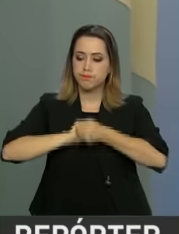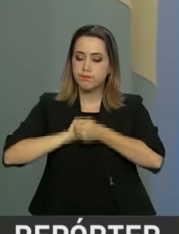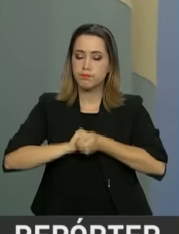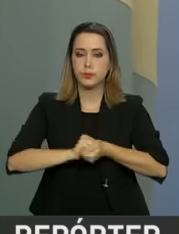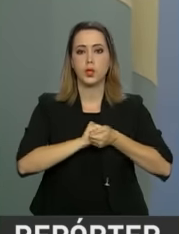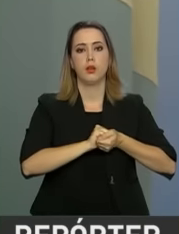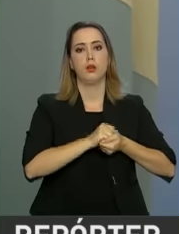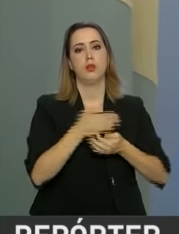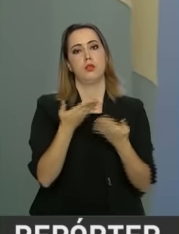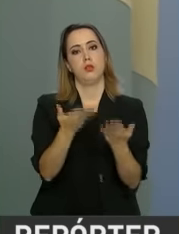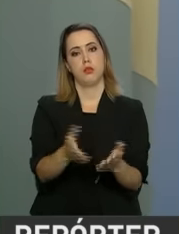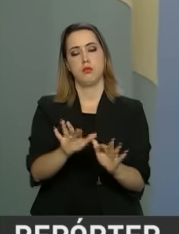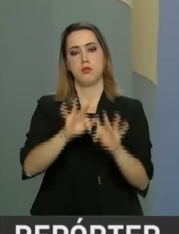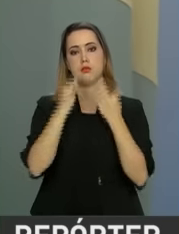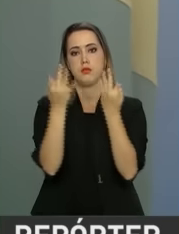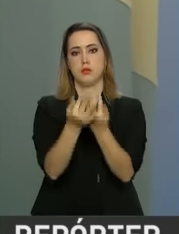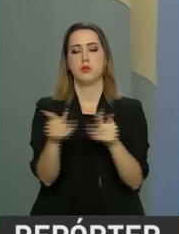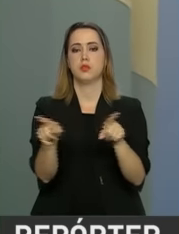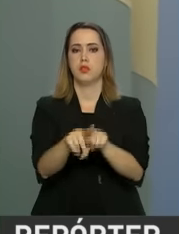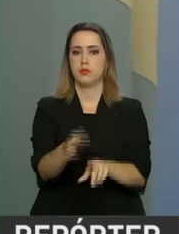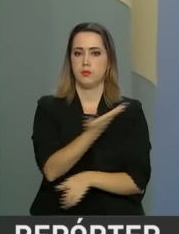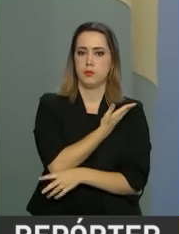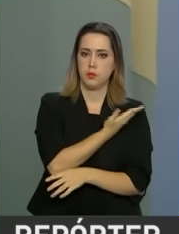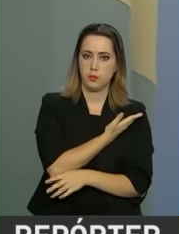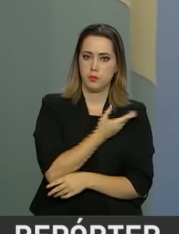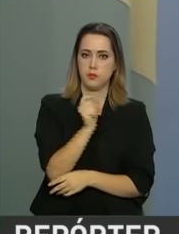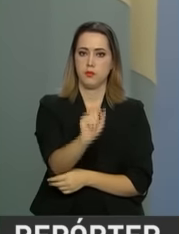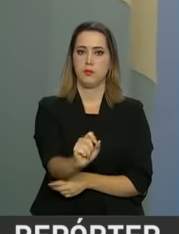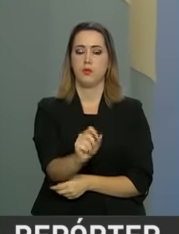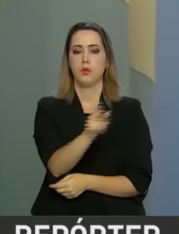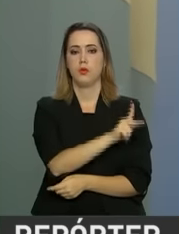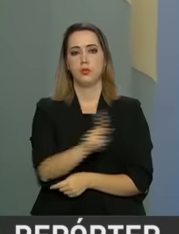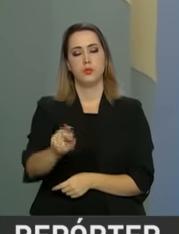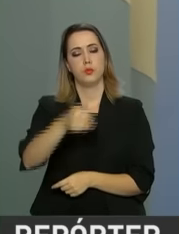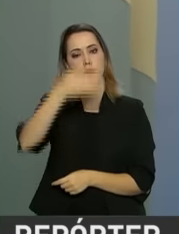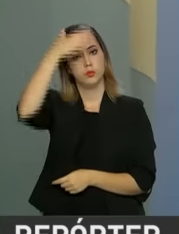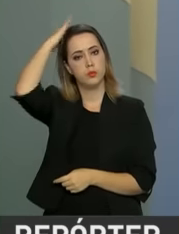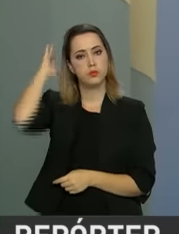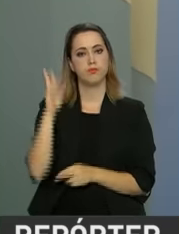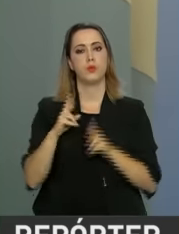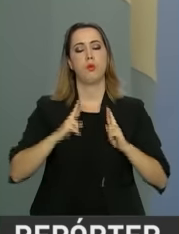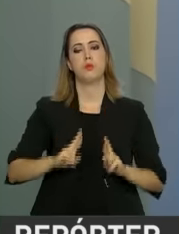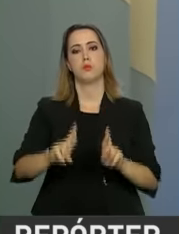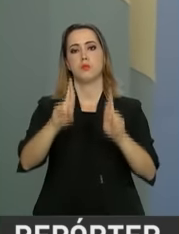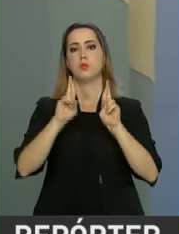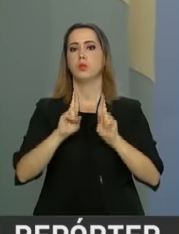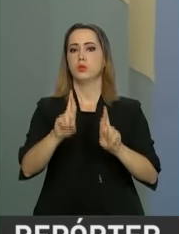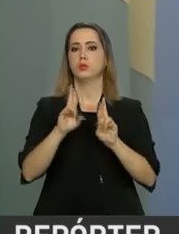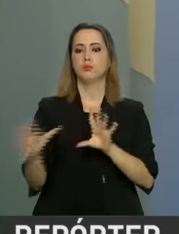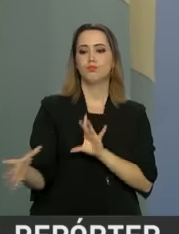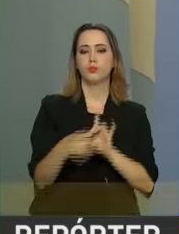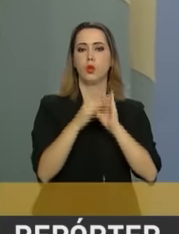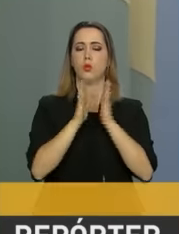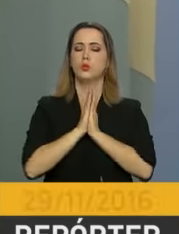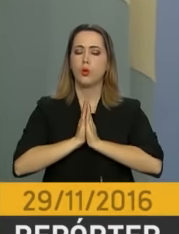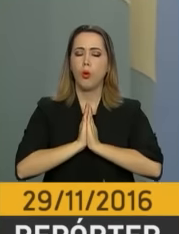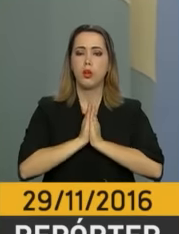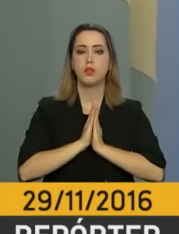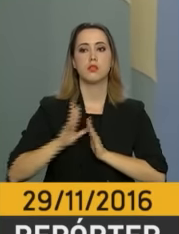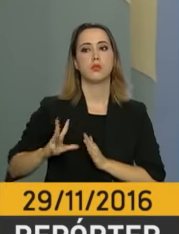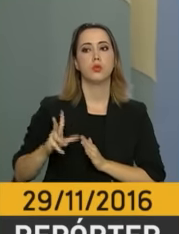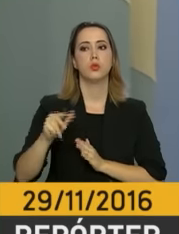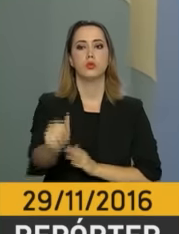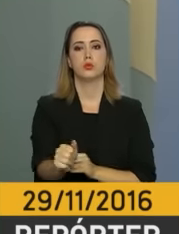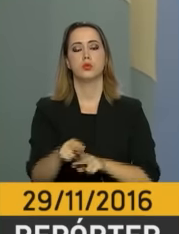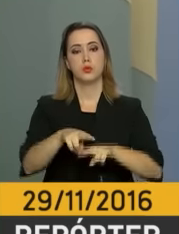solidariedade aos familiares e amigos, o presidente manifesta sua esperança e se une em orações a todos